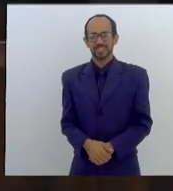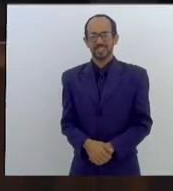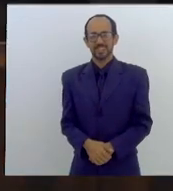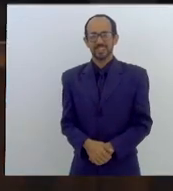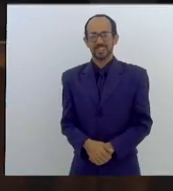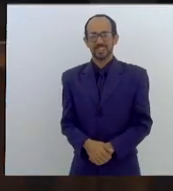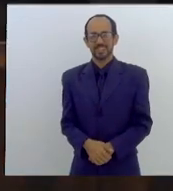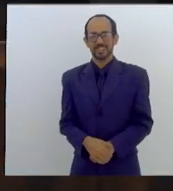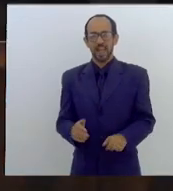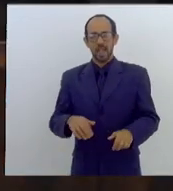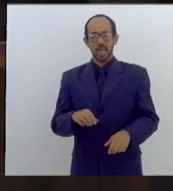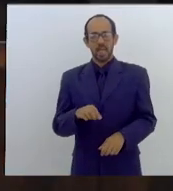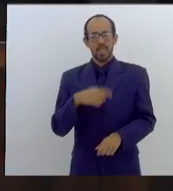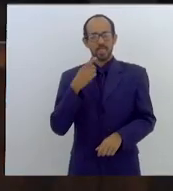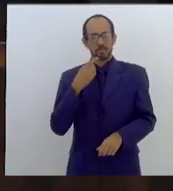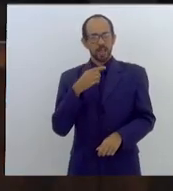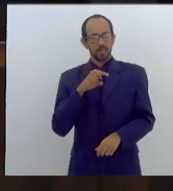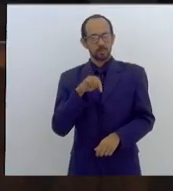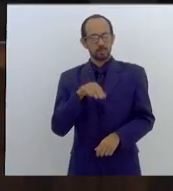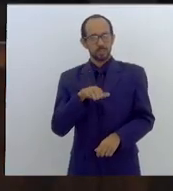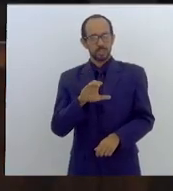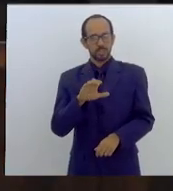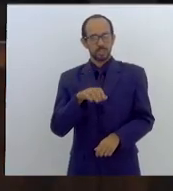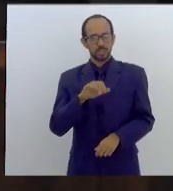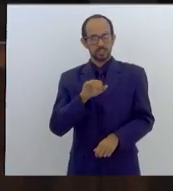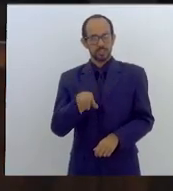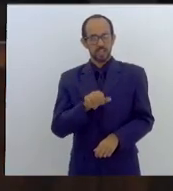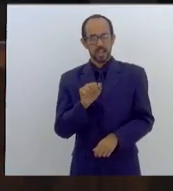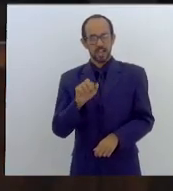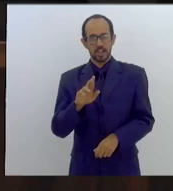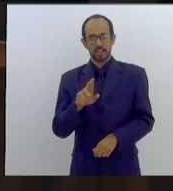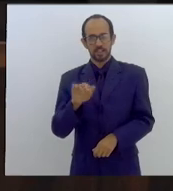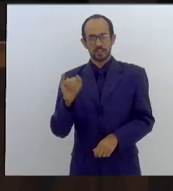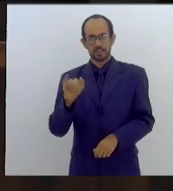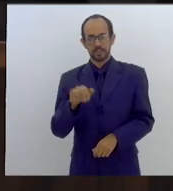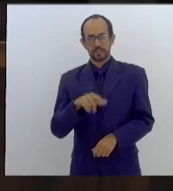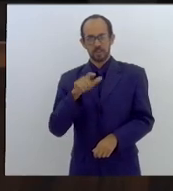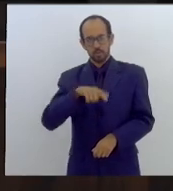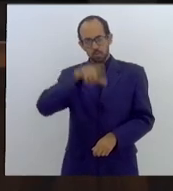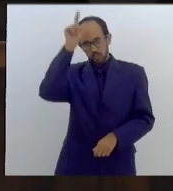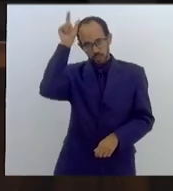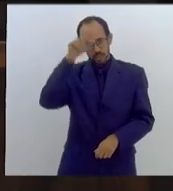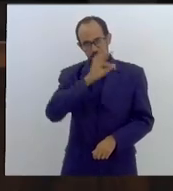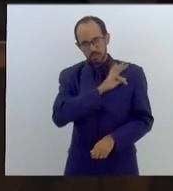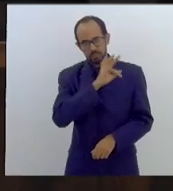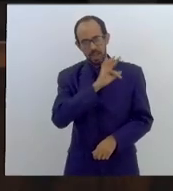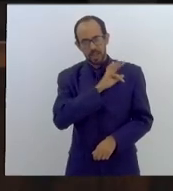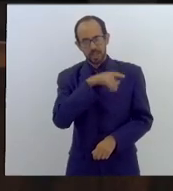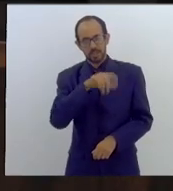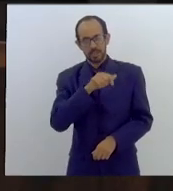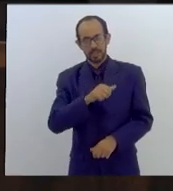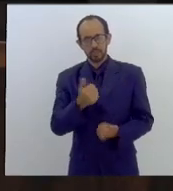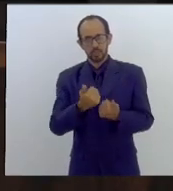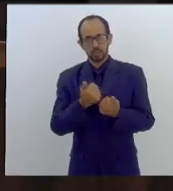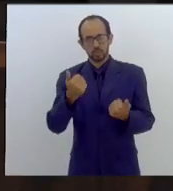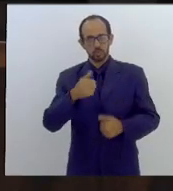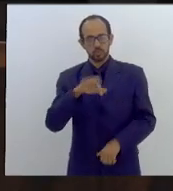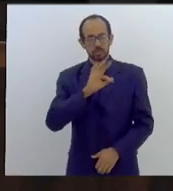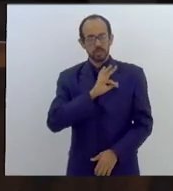deputadas e deputados, deputado Mickey, deputado Jari, deputada Lucinha, deputado Luiz, deputada Marta, deputado subtenente